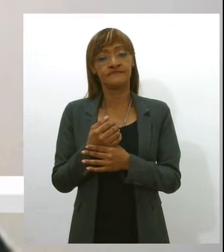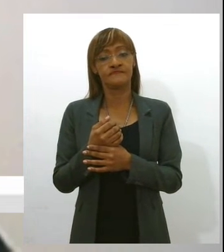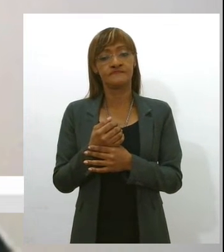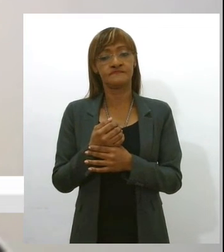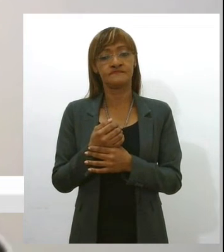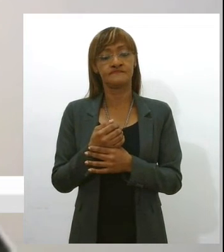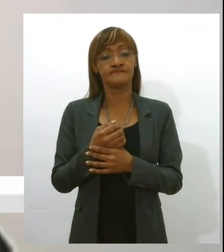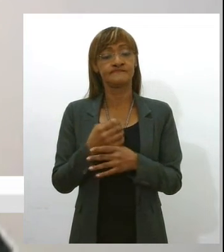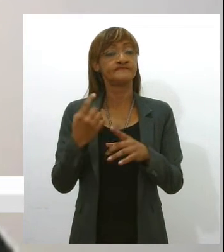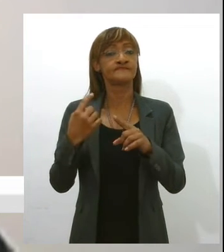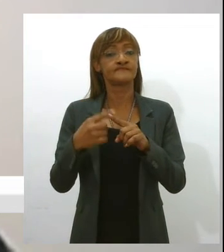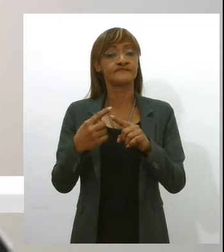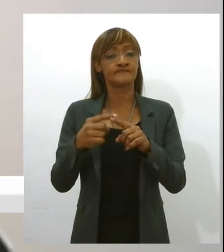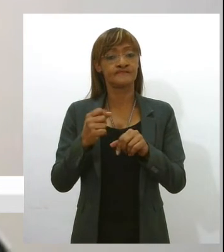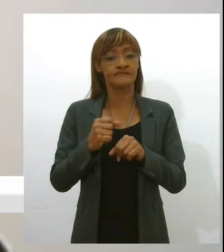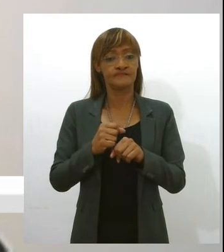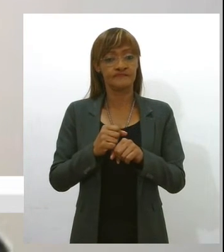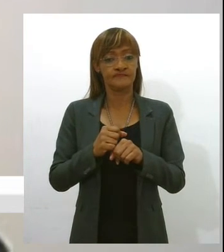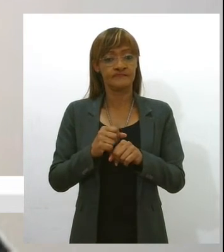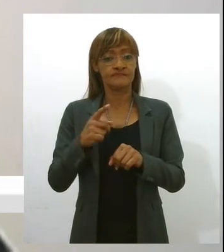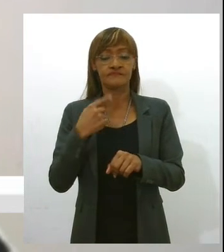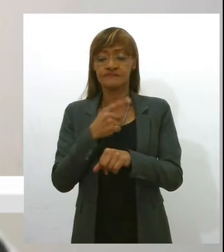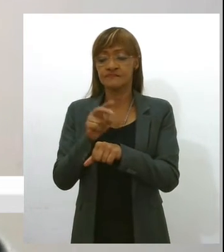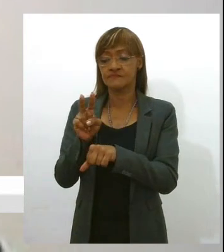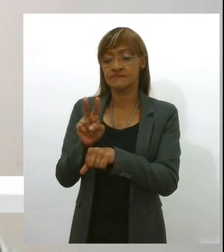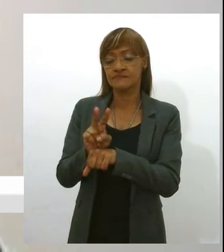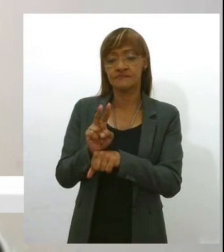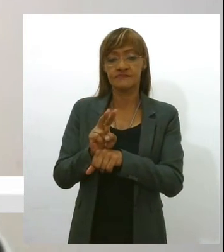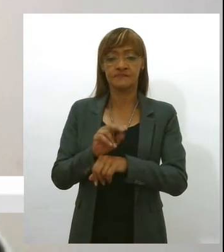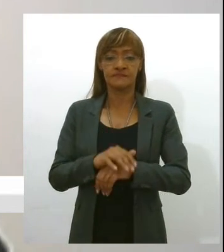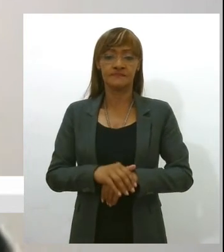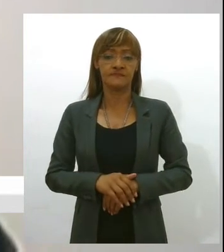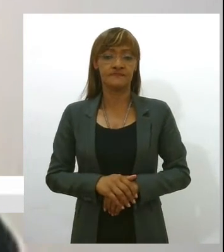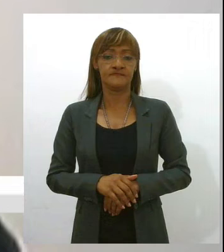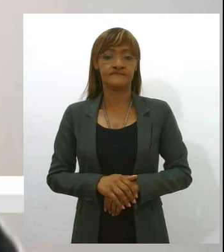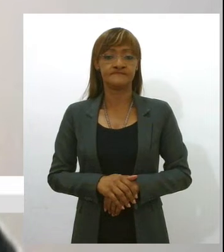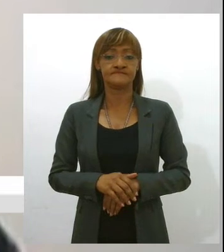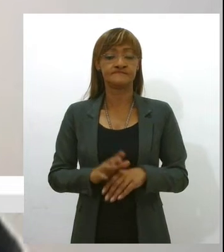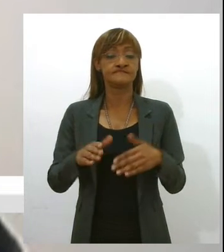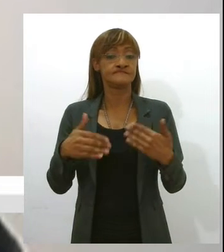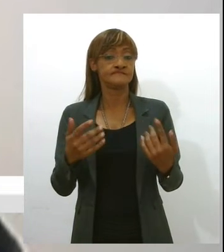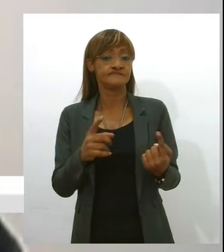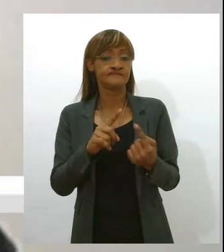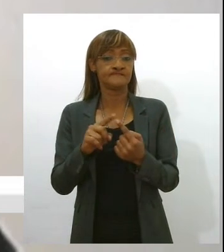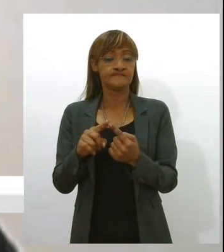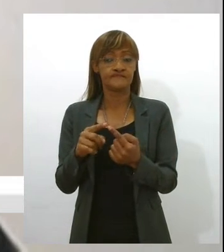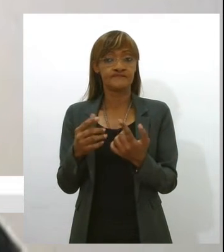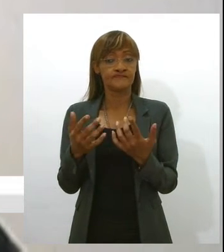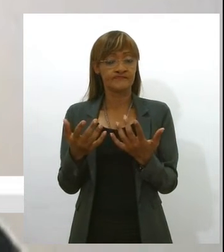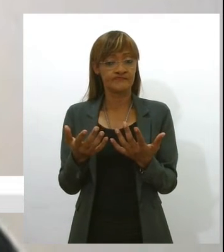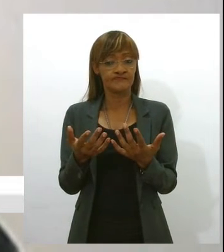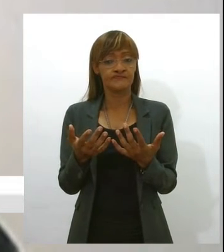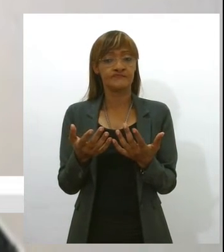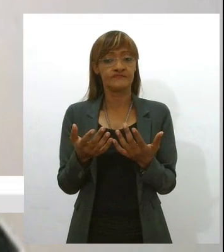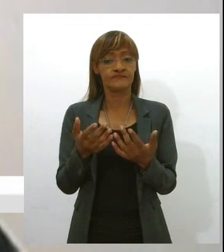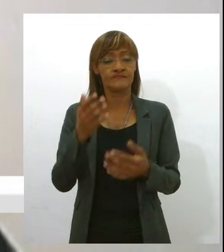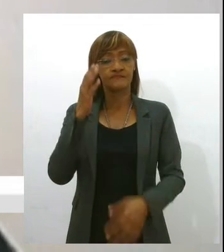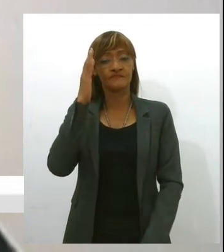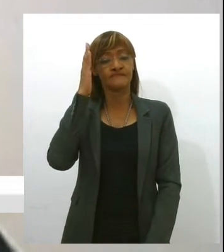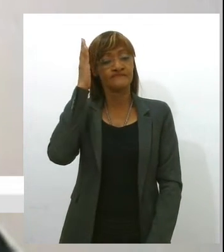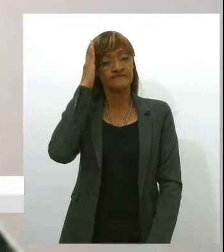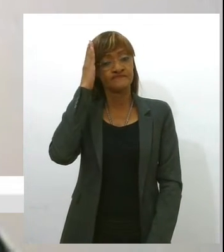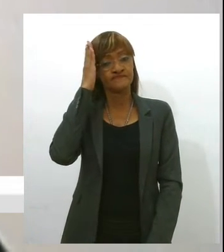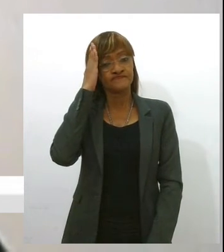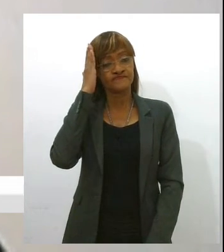por que a gente está cuidando e qual é aquele tipo de situação, e tenta entender, às vezes, o próprio